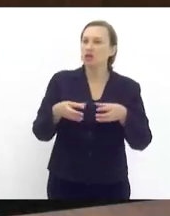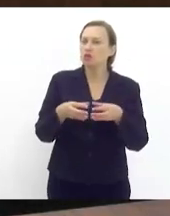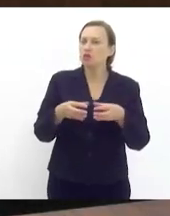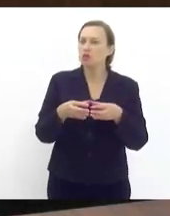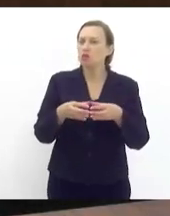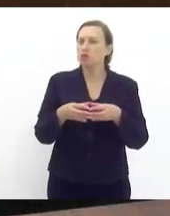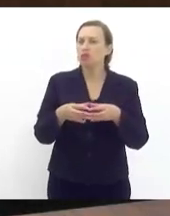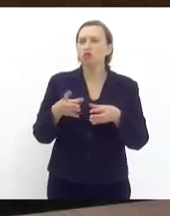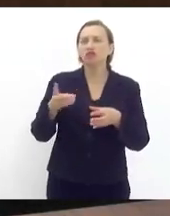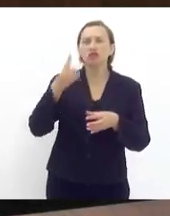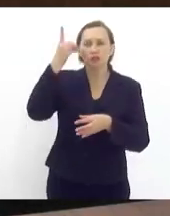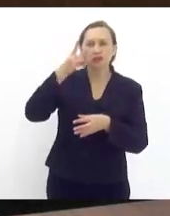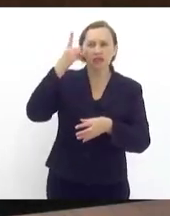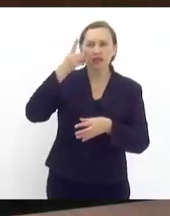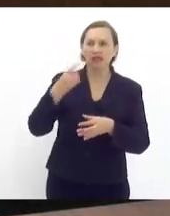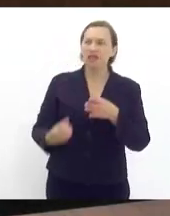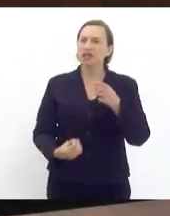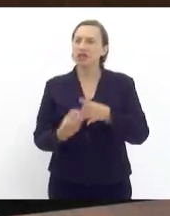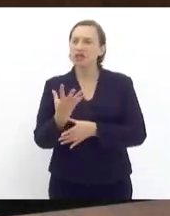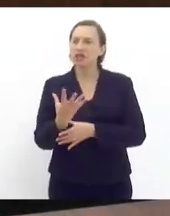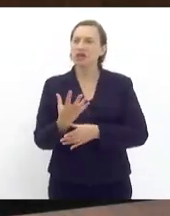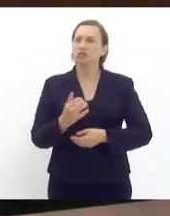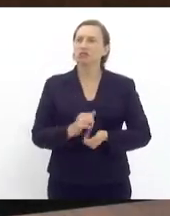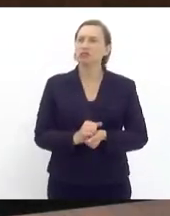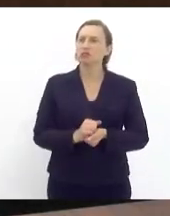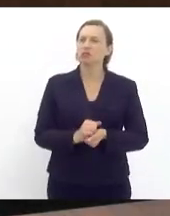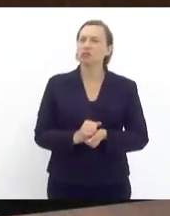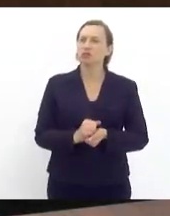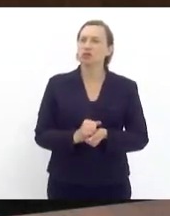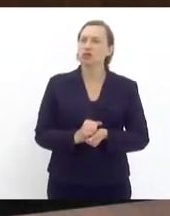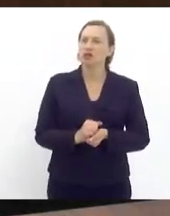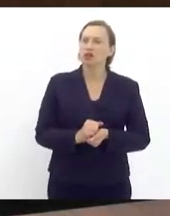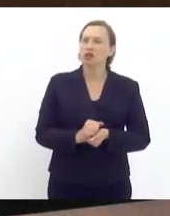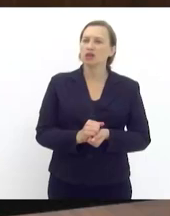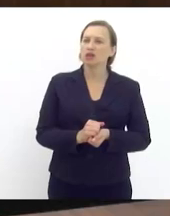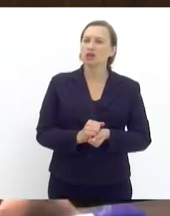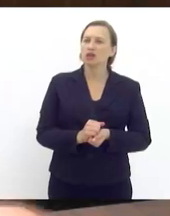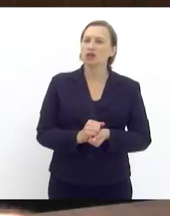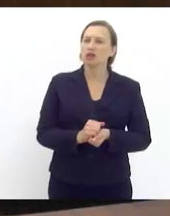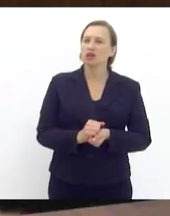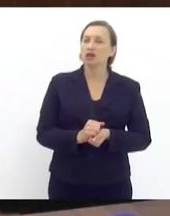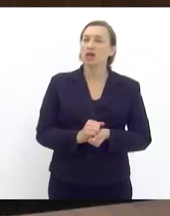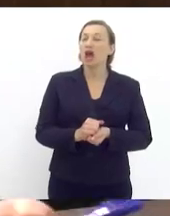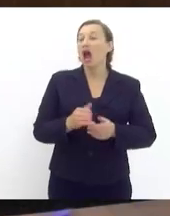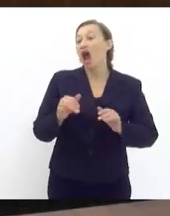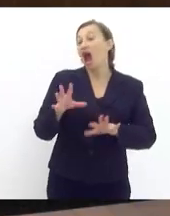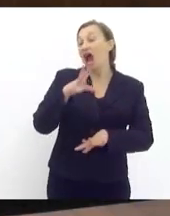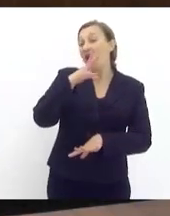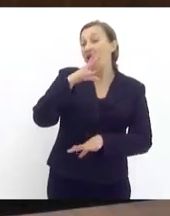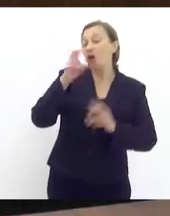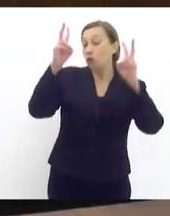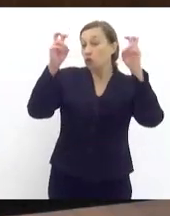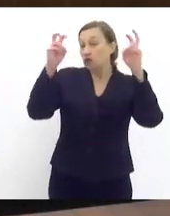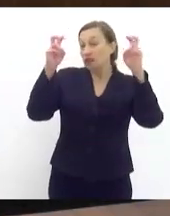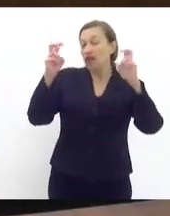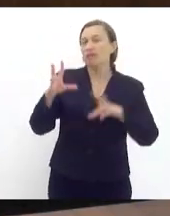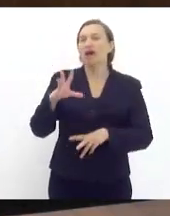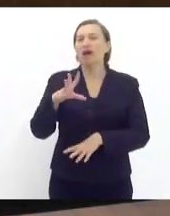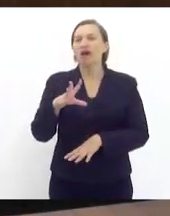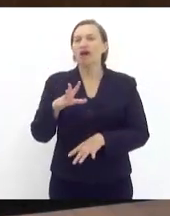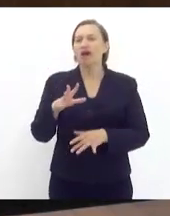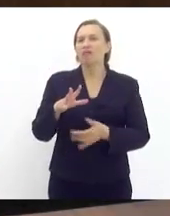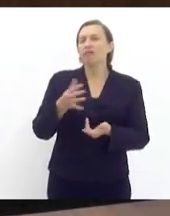quando nós fizemos a luz do racismo que adolescente então adolescente fatuo